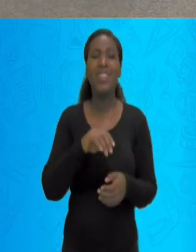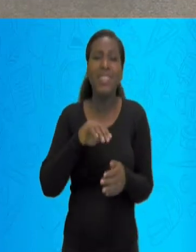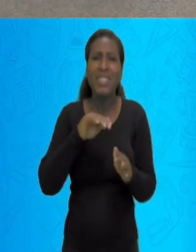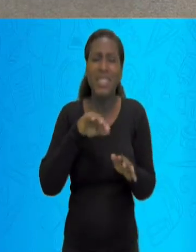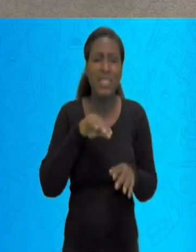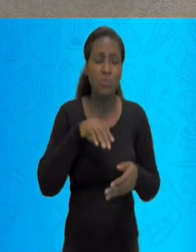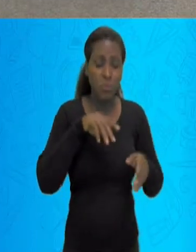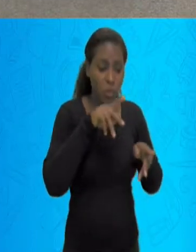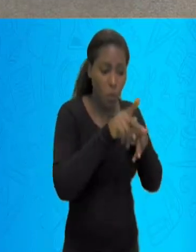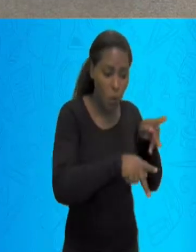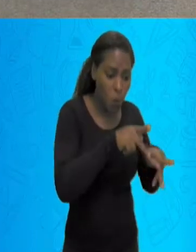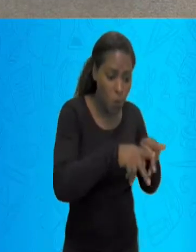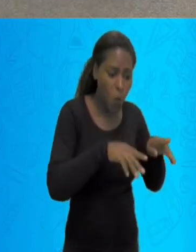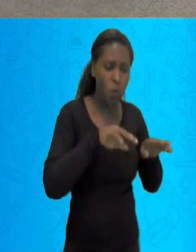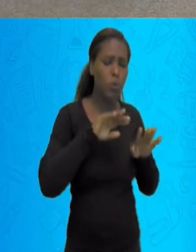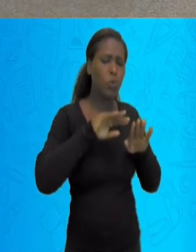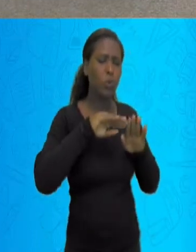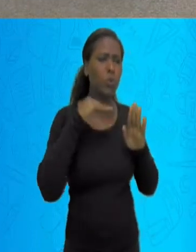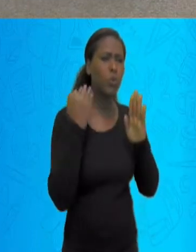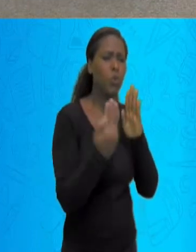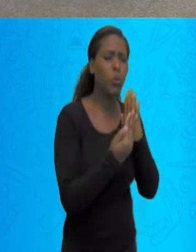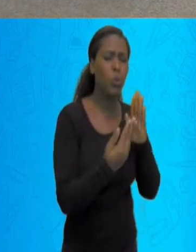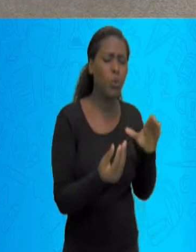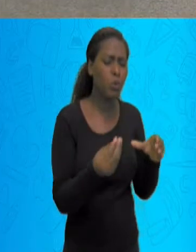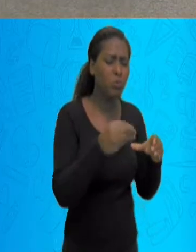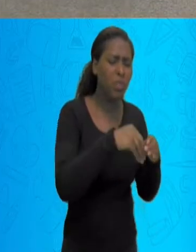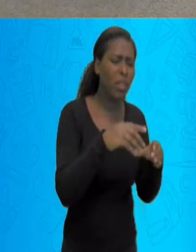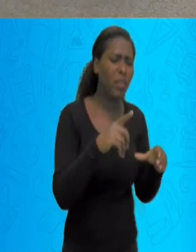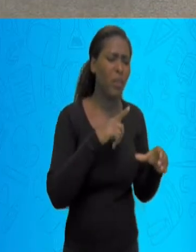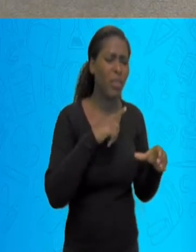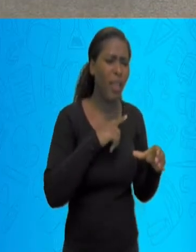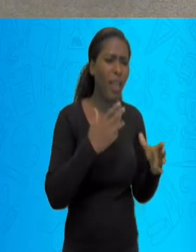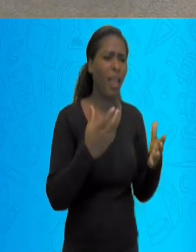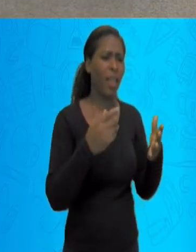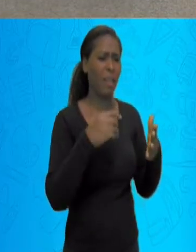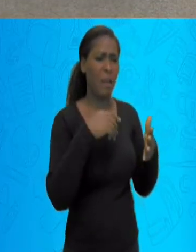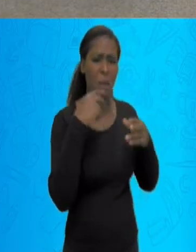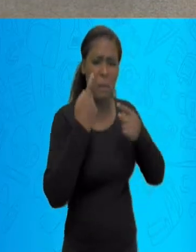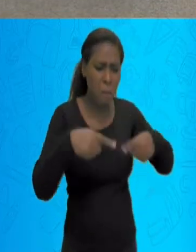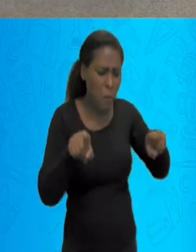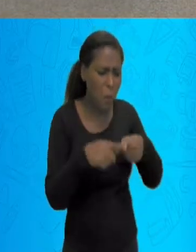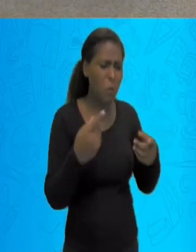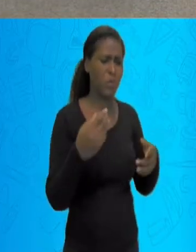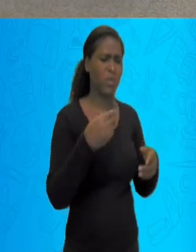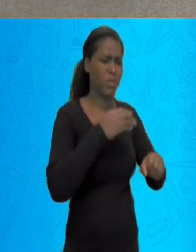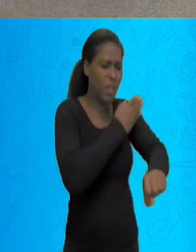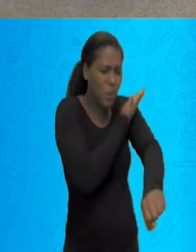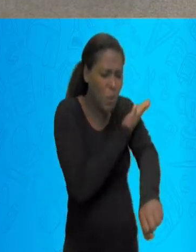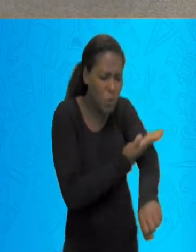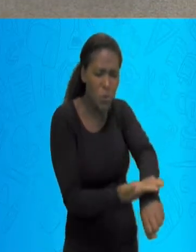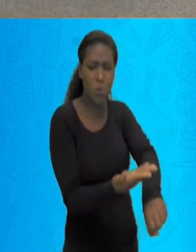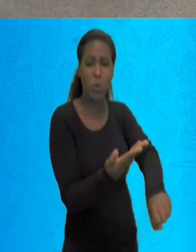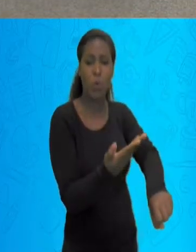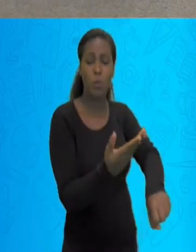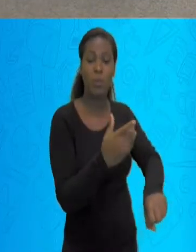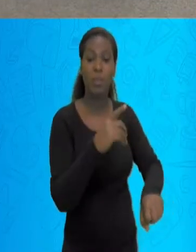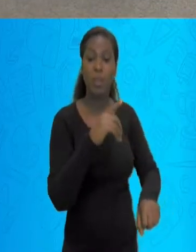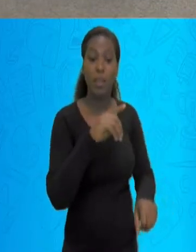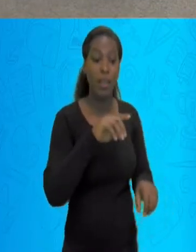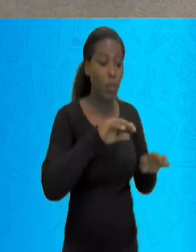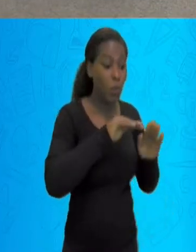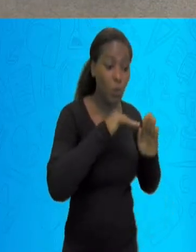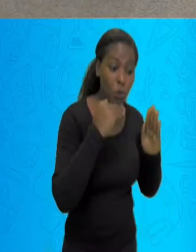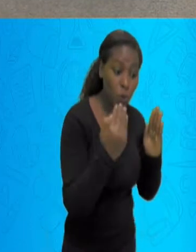um conhecimento. Então, esse é o folclore. Vocês conseguiram perceber que, olha lá, ele foi